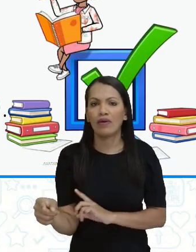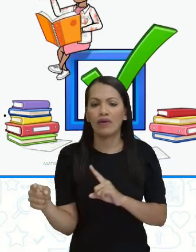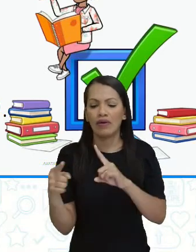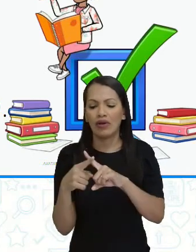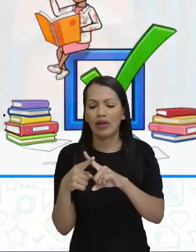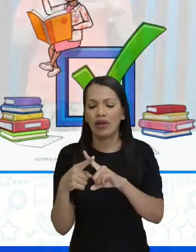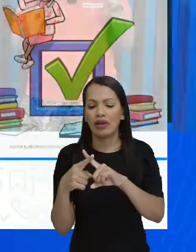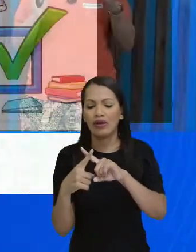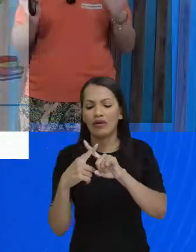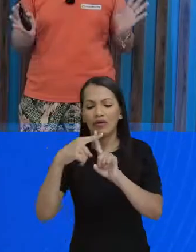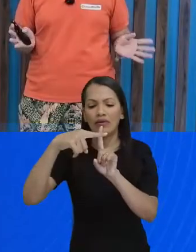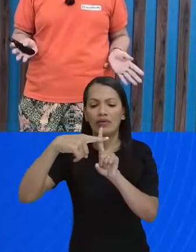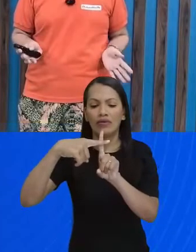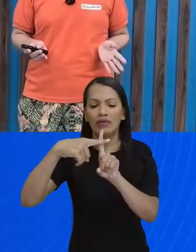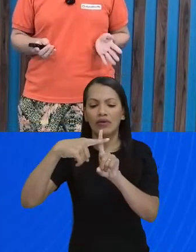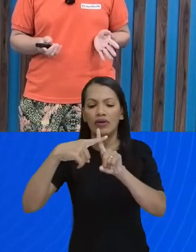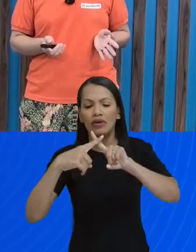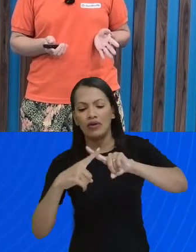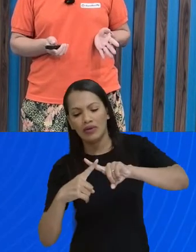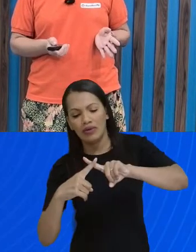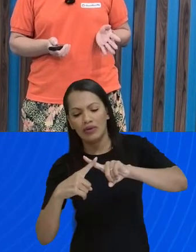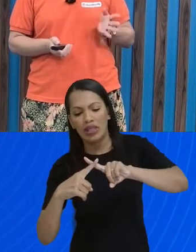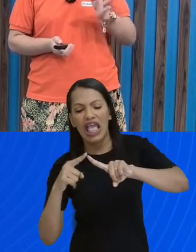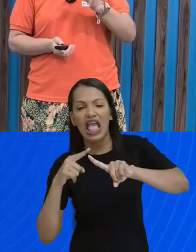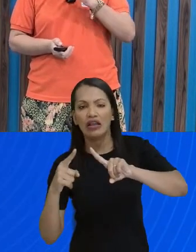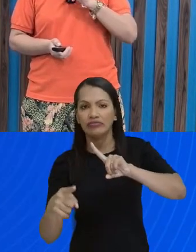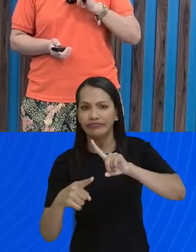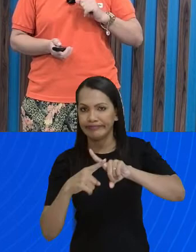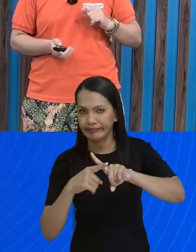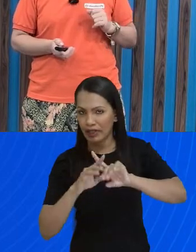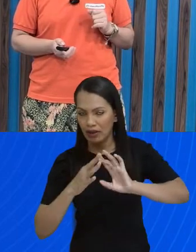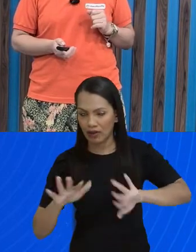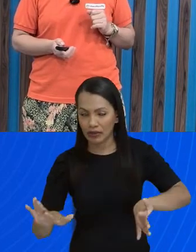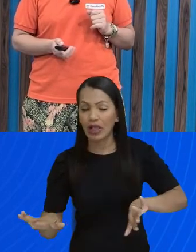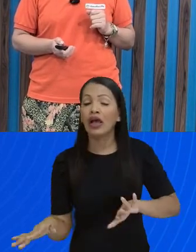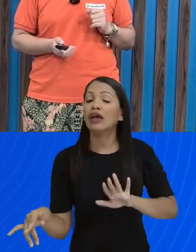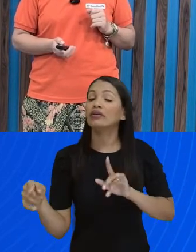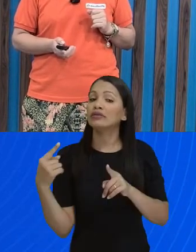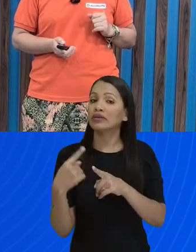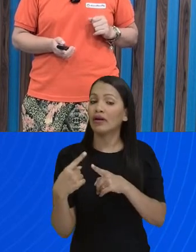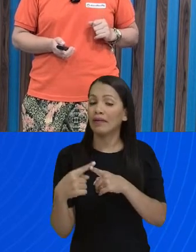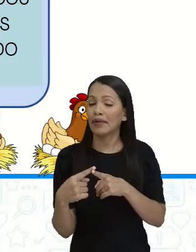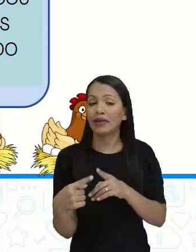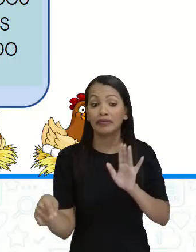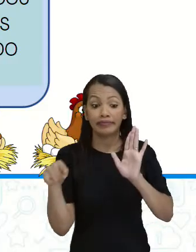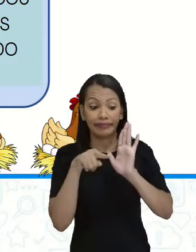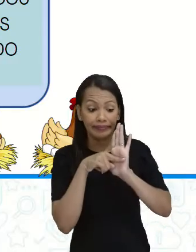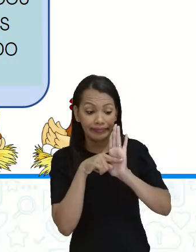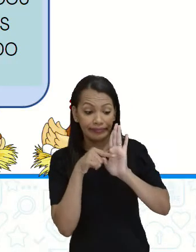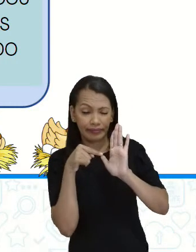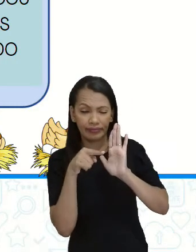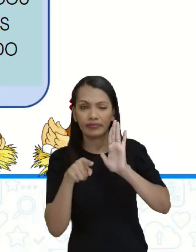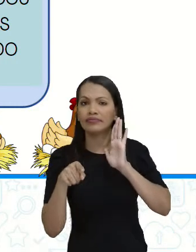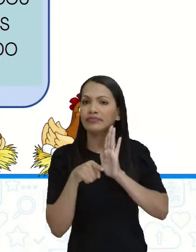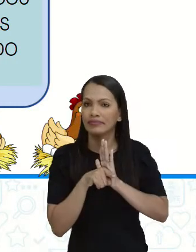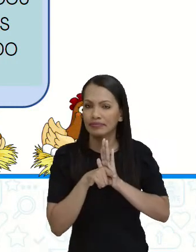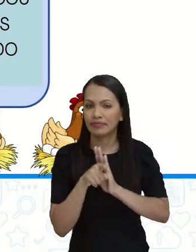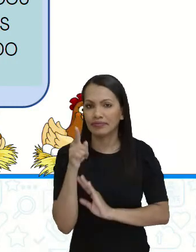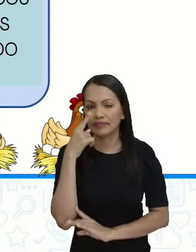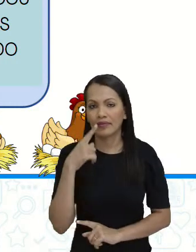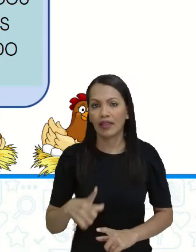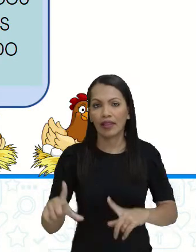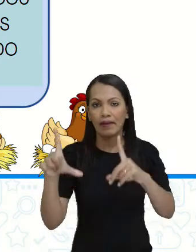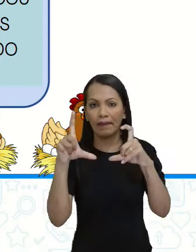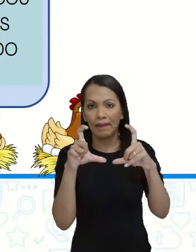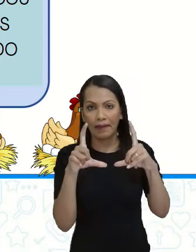X, tá? Aí já é outra história. Então, vamos lá para o desafio? Printa aí a tela para resolver isso